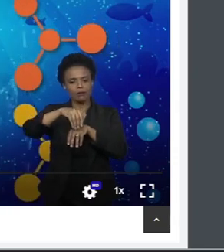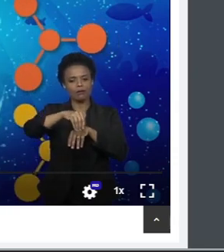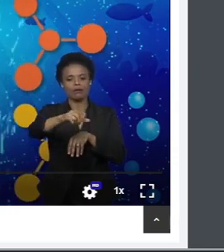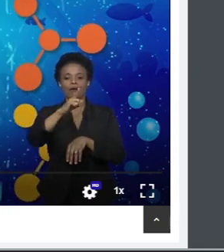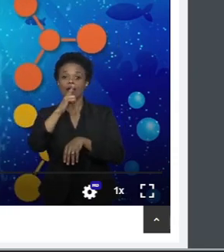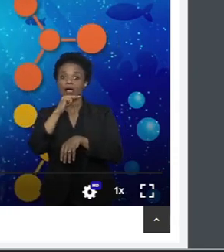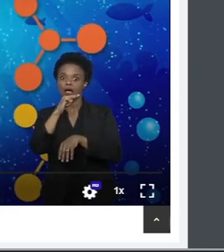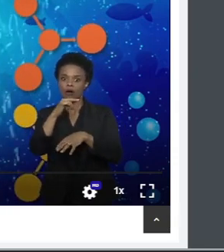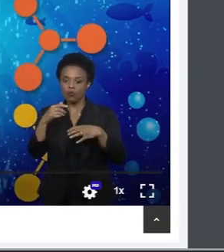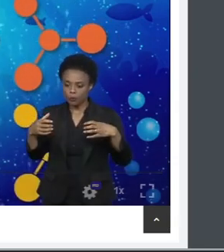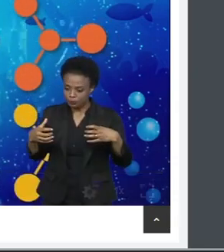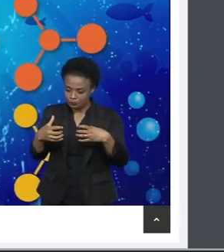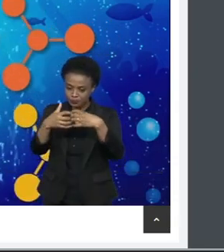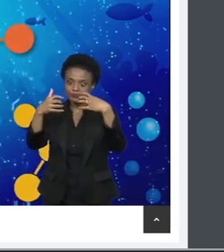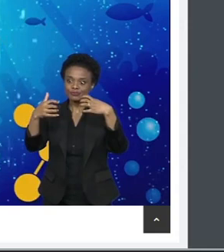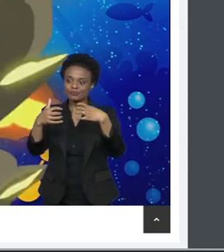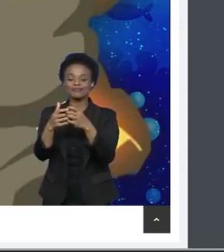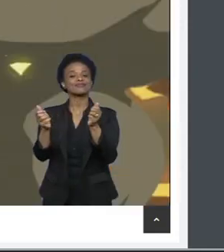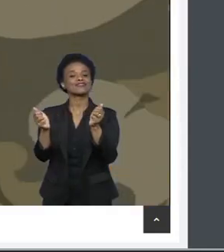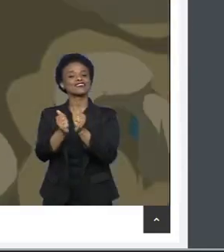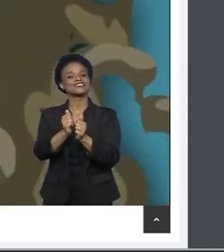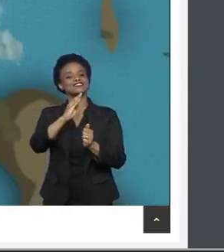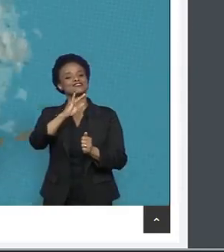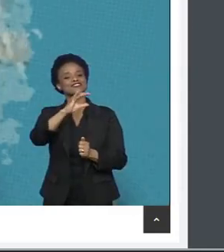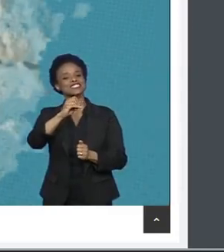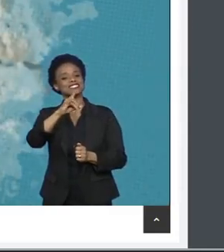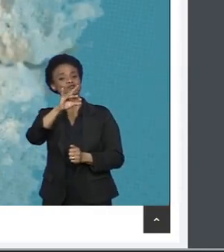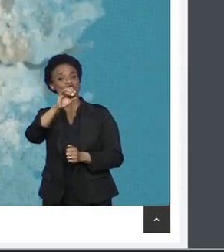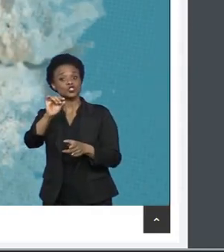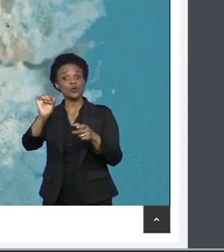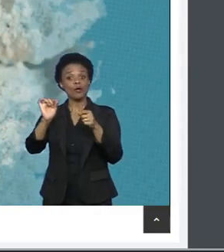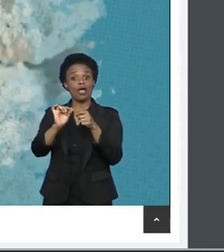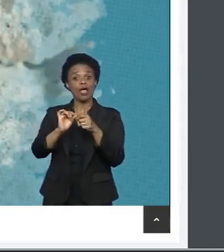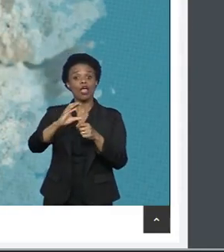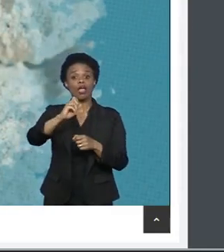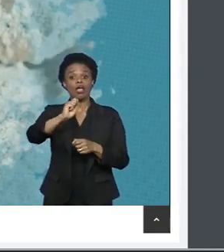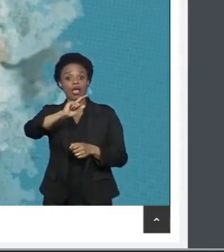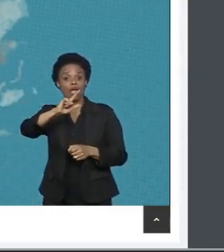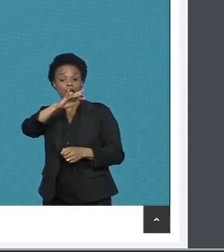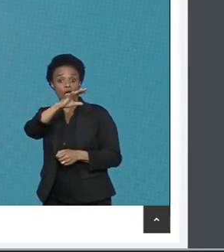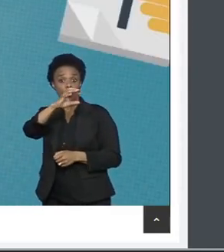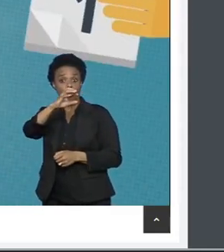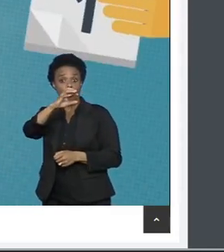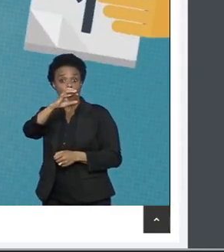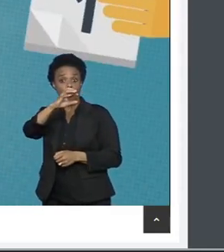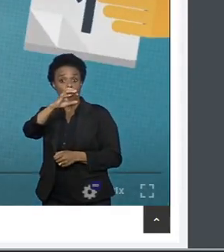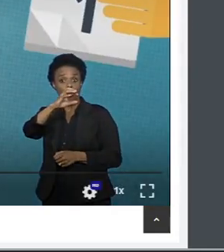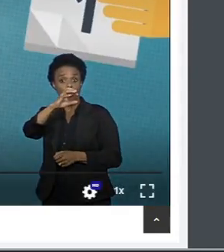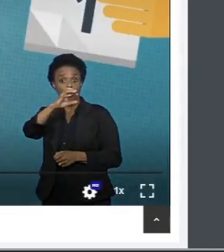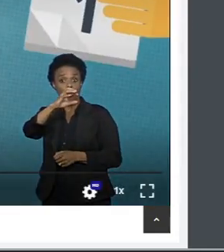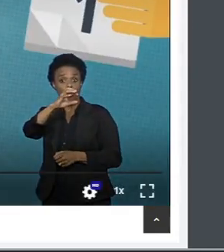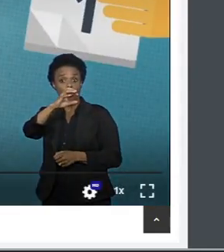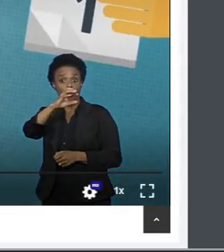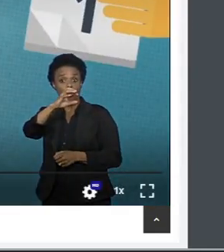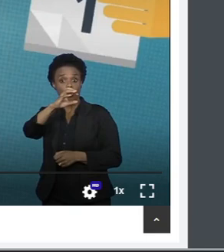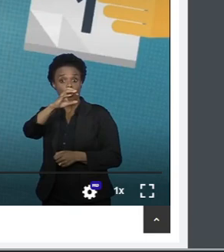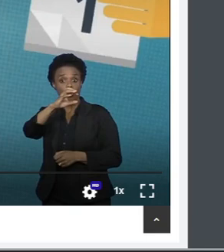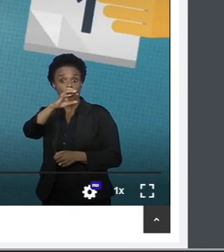com íons de bicarbonato, formam um carbonato de cálcio. Nesse ciclo, o carbonato demora